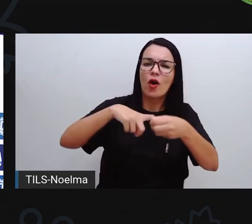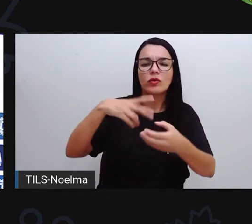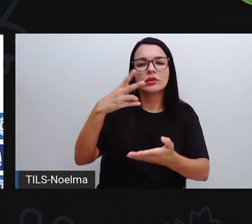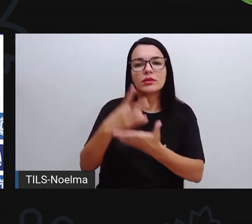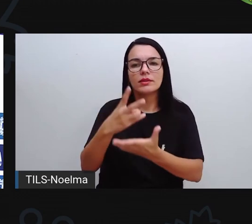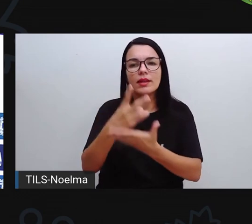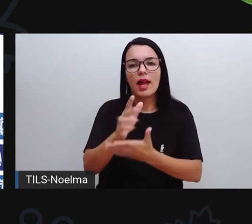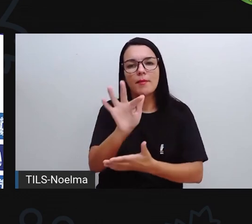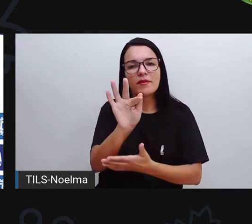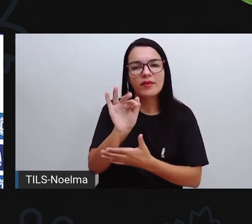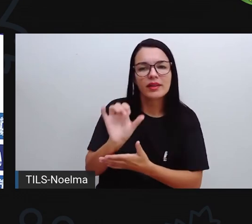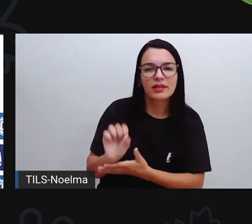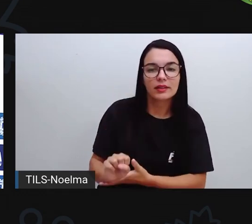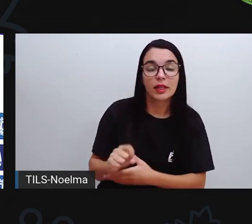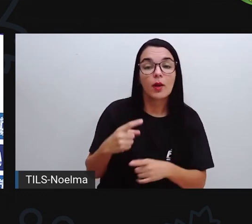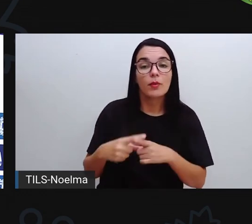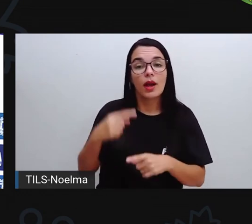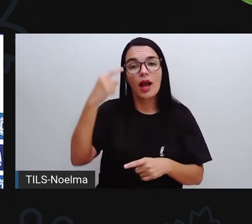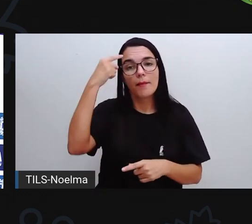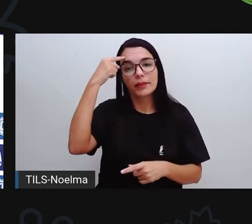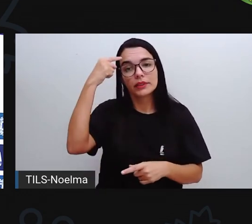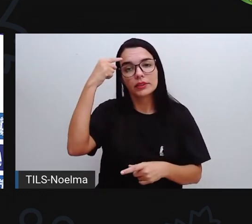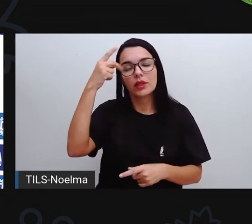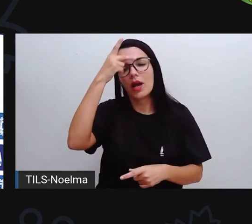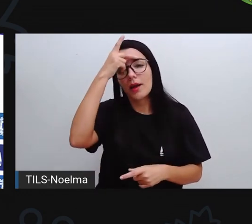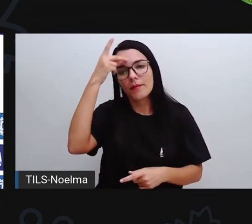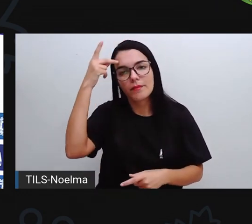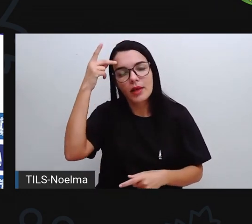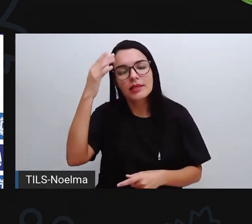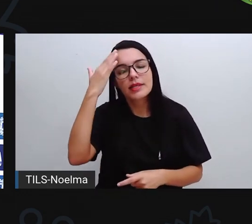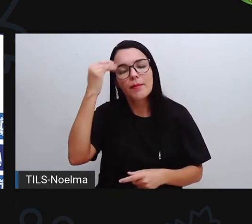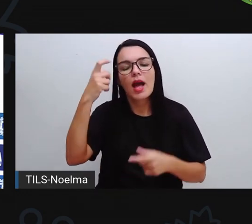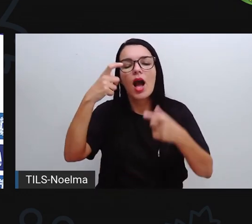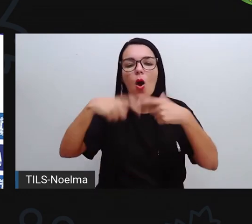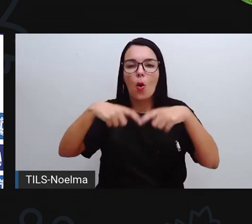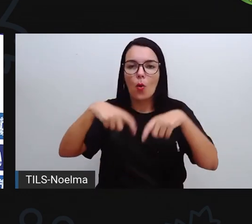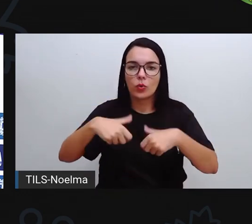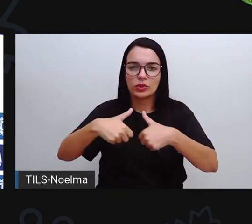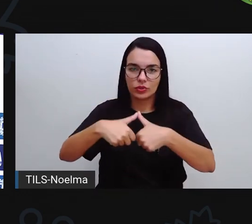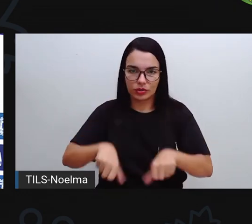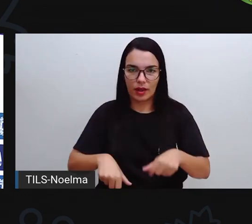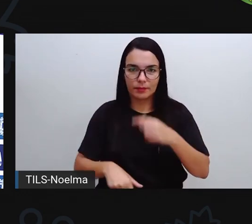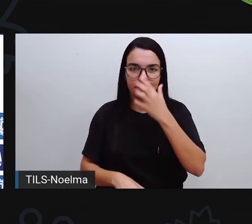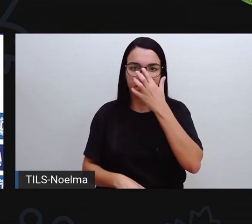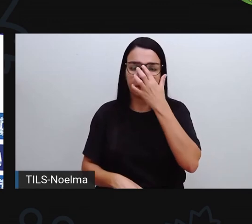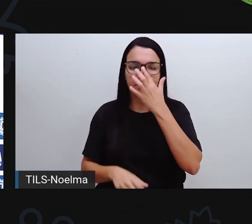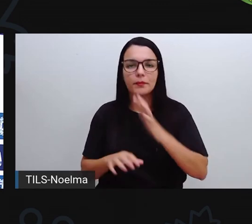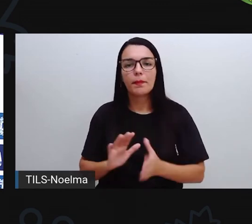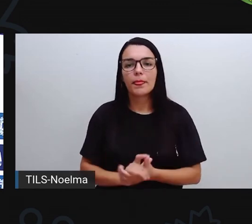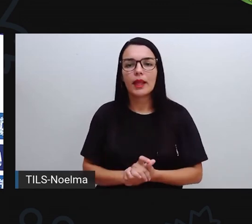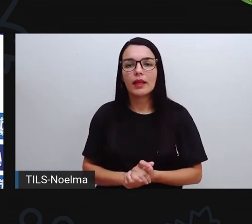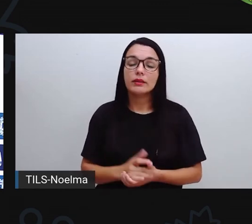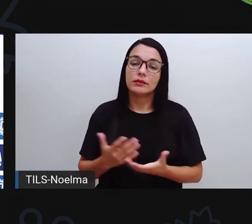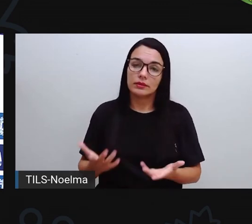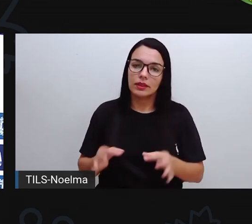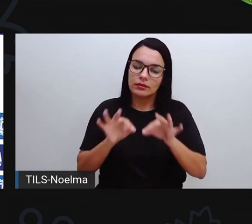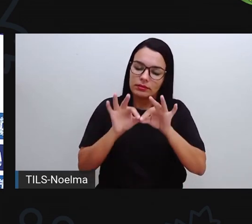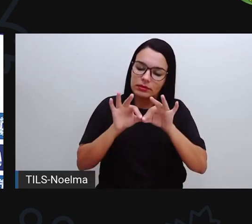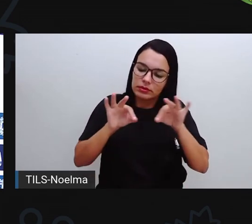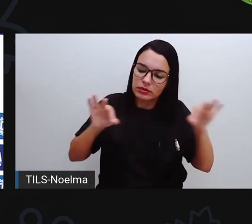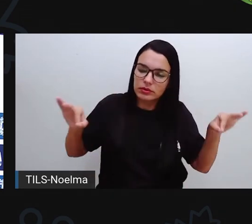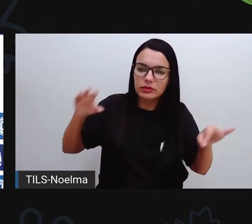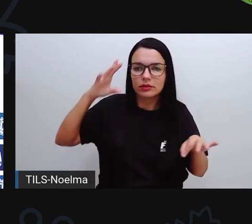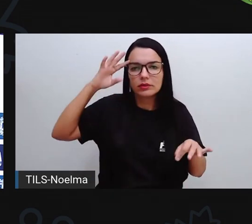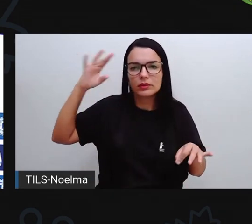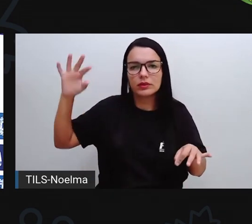né, saber onde é que elas estão. E as linhas imaginárias a gente encontra somente nos mapas, certo, gente?